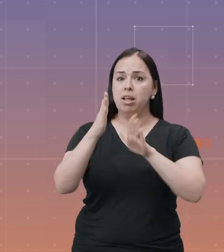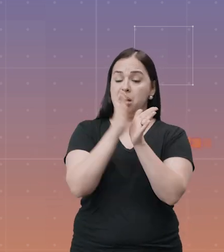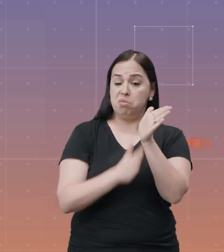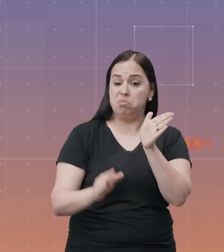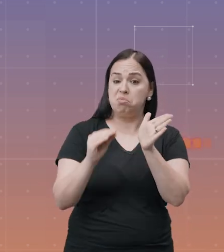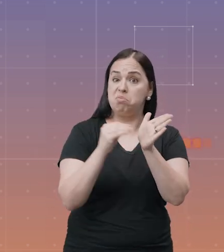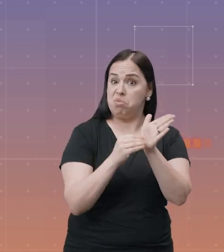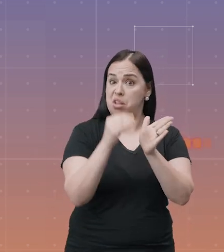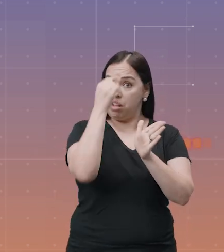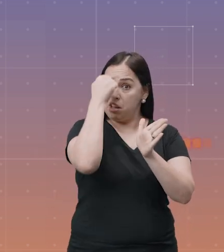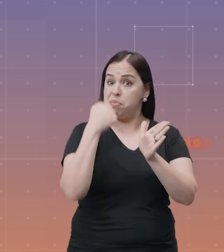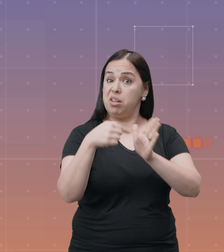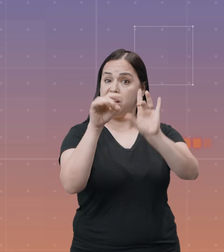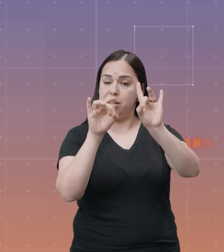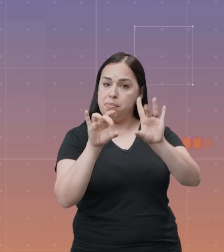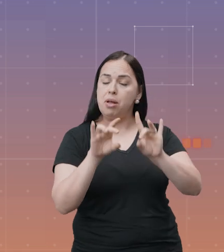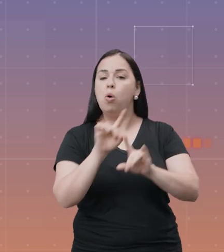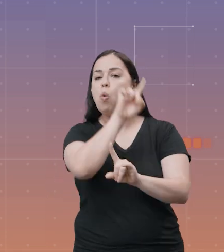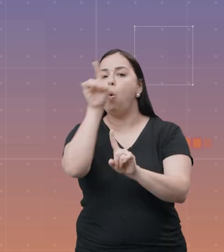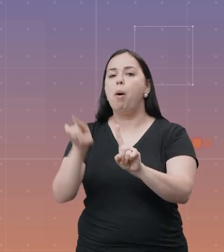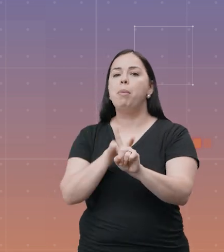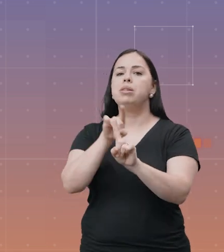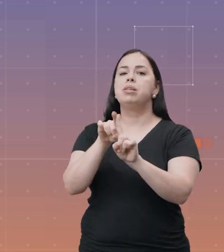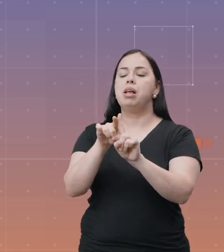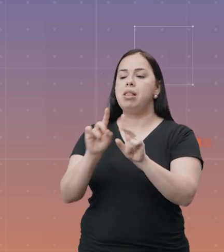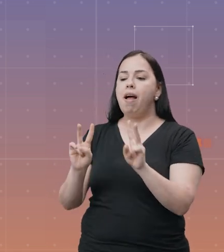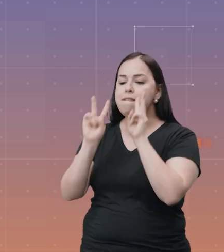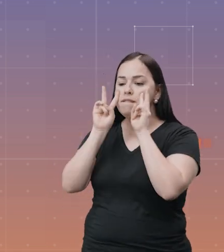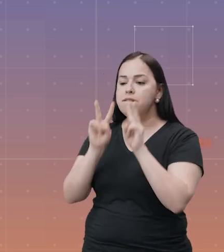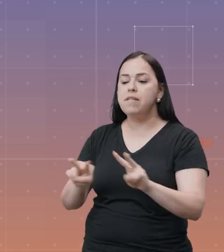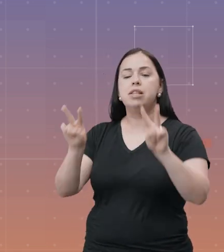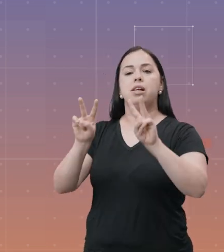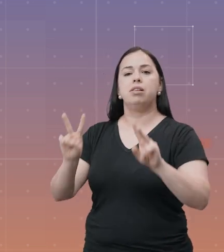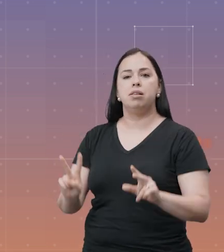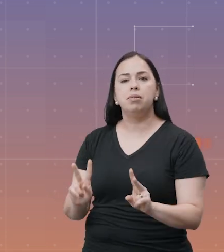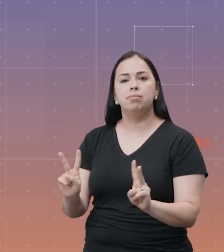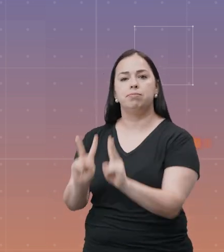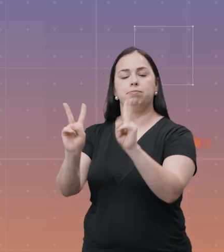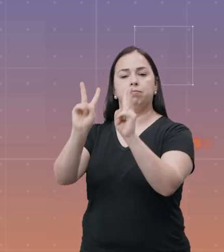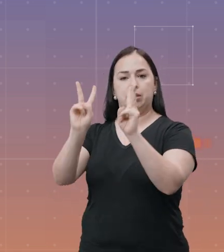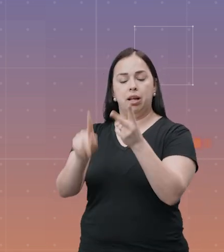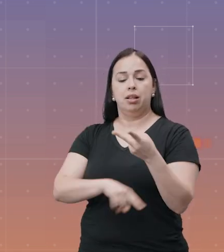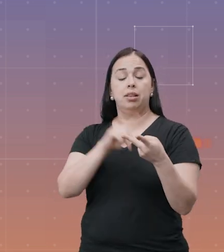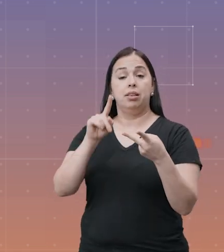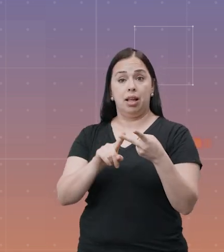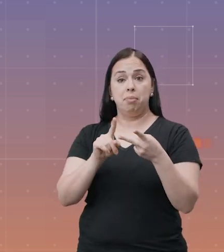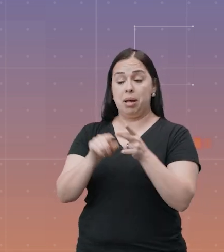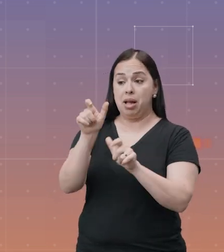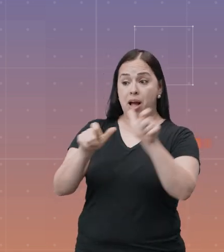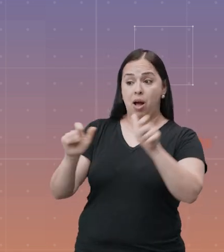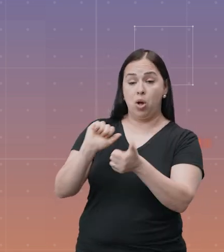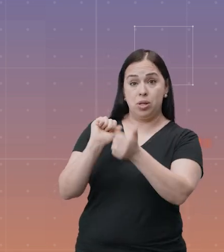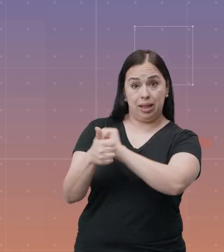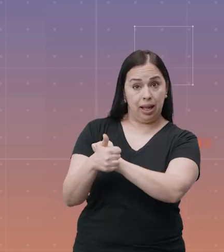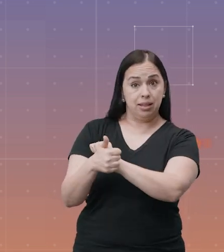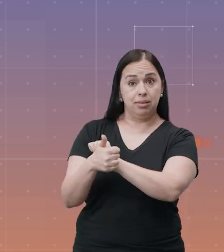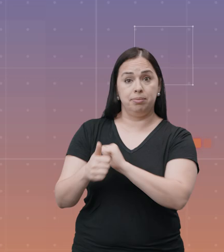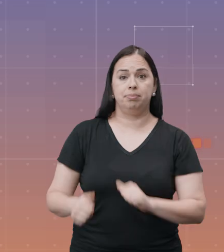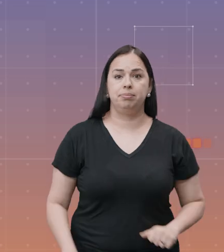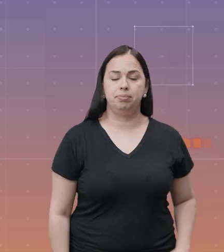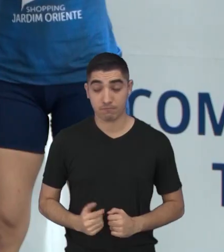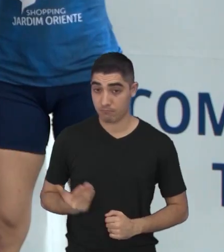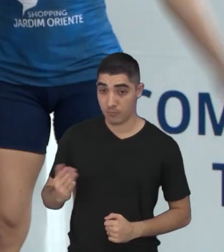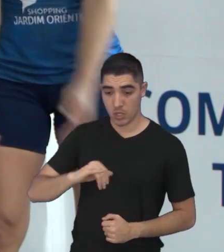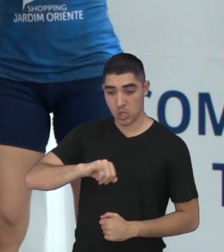no calendário oficial do município. O objetivo é dar visibilidade às modalidades e também aos atletas da